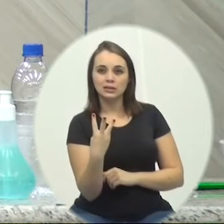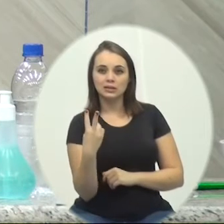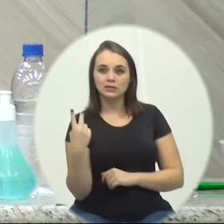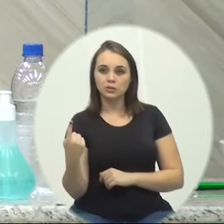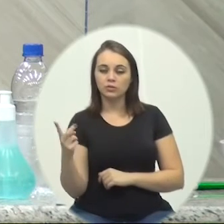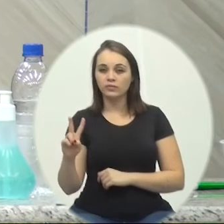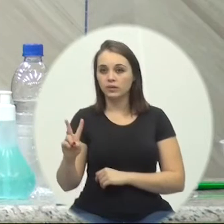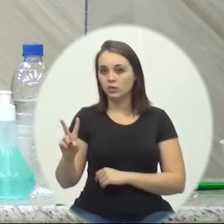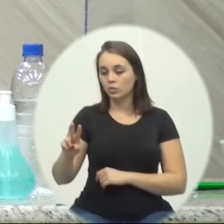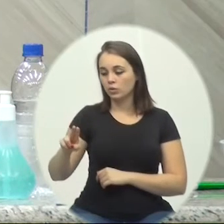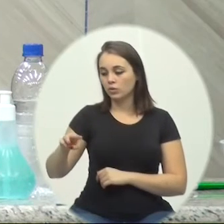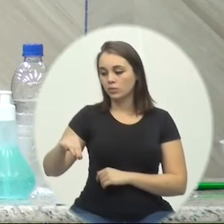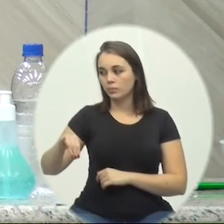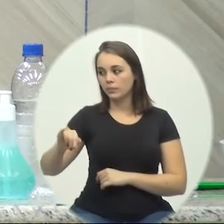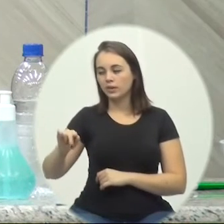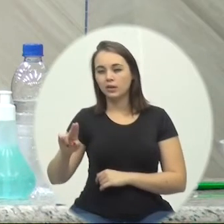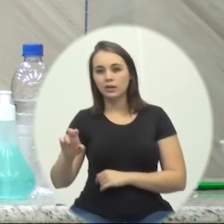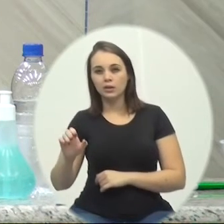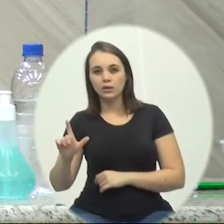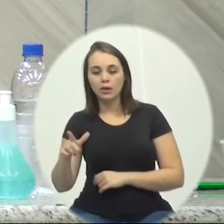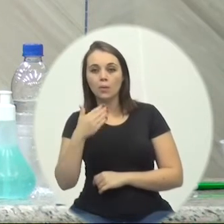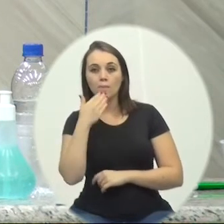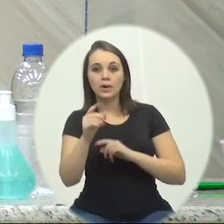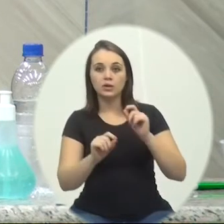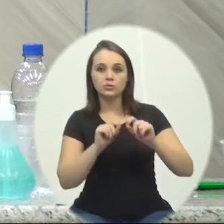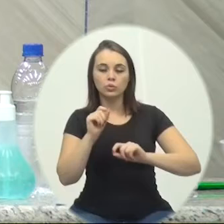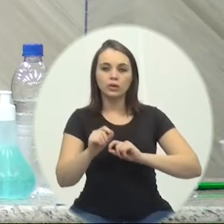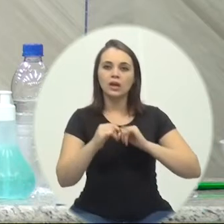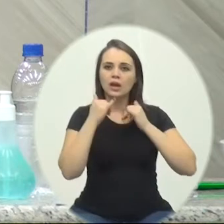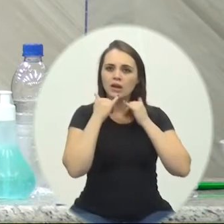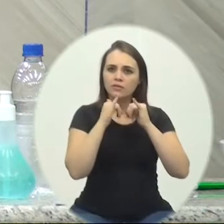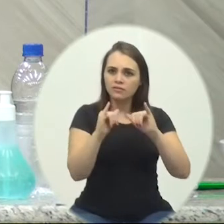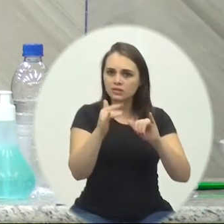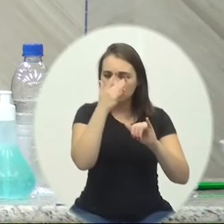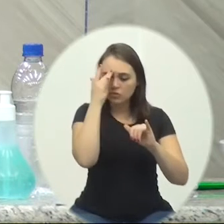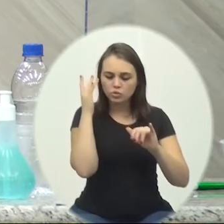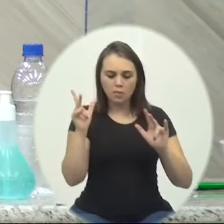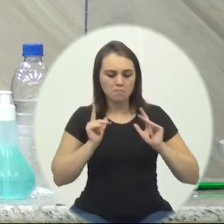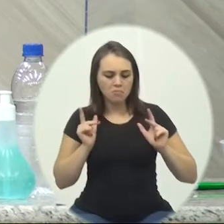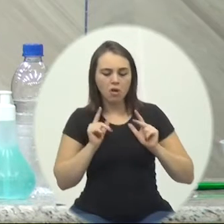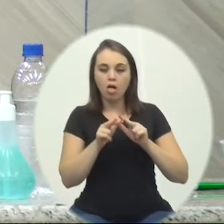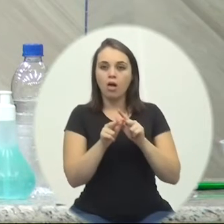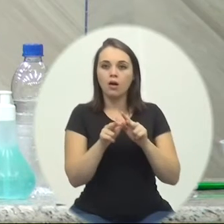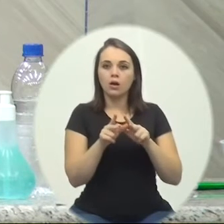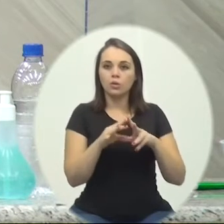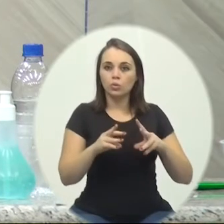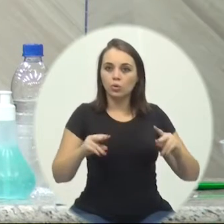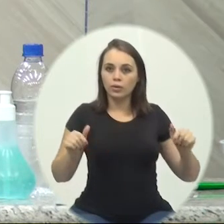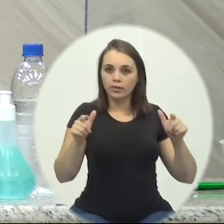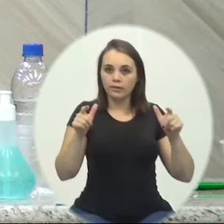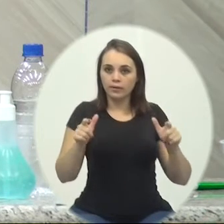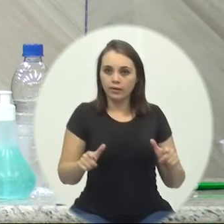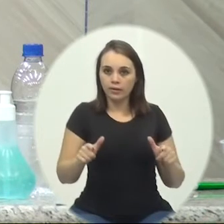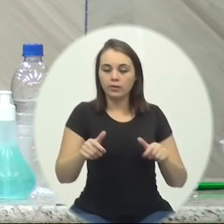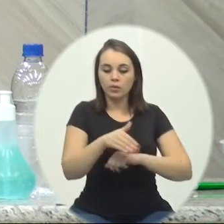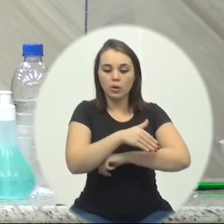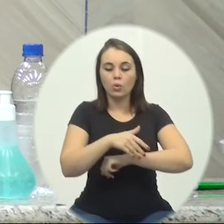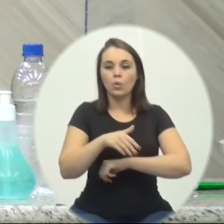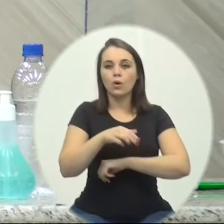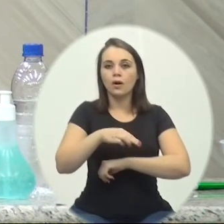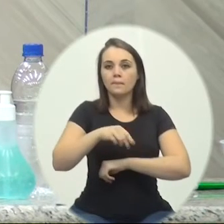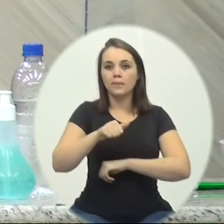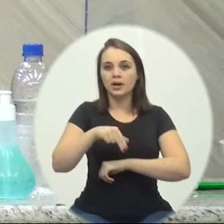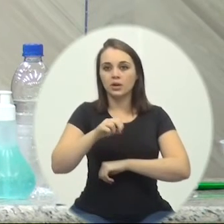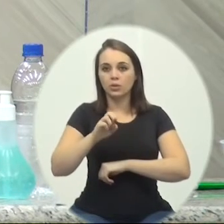Miguel Pierini, que o seja realizada a notificação do proprietário do terreno localizado na rua Manuel Serafim, Inácio, esquina com a